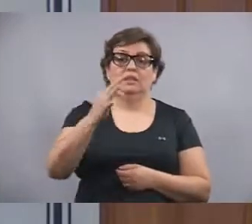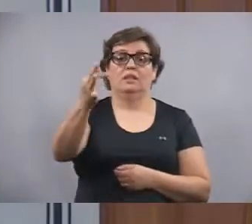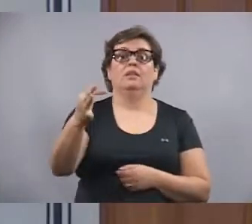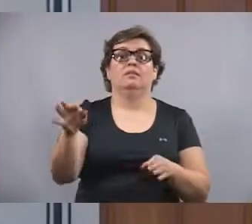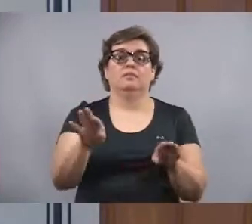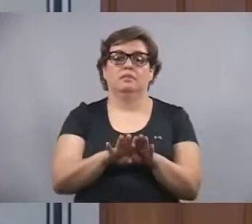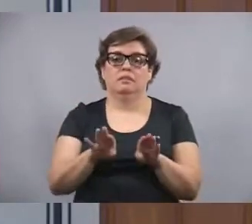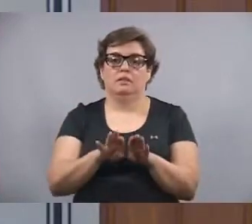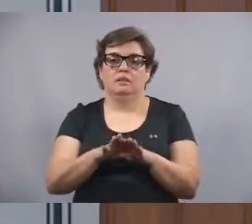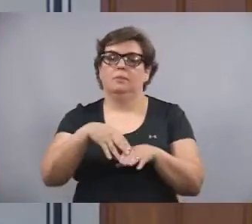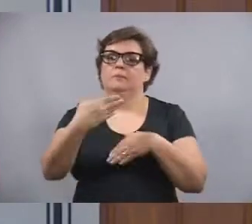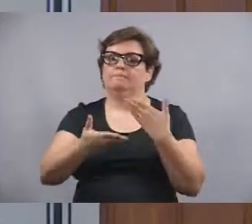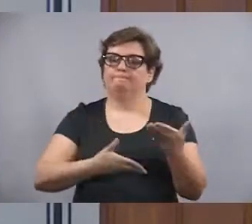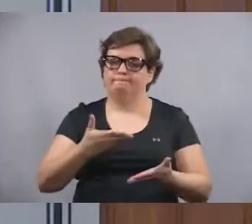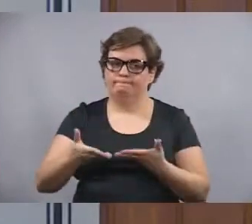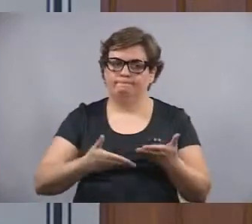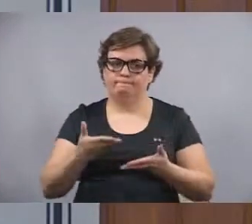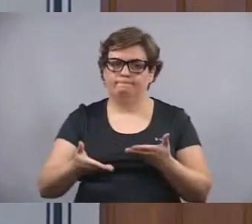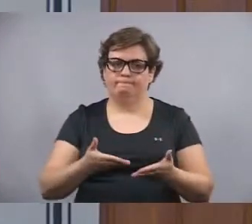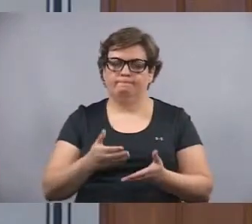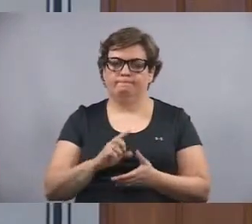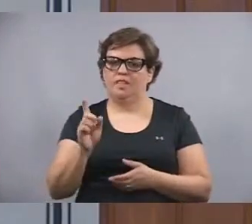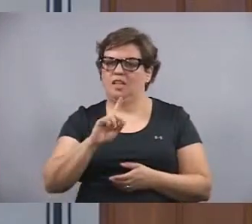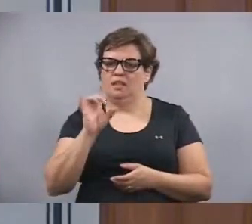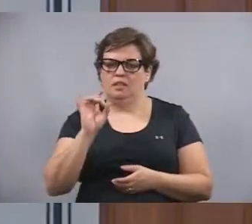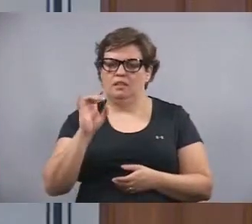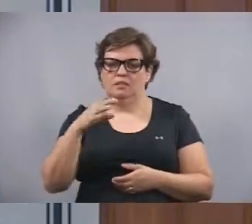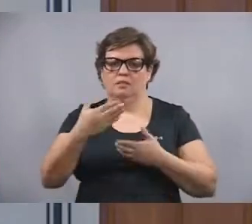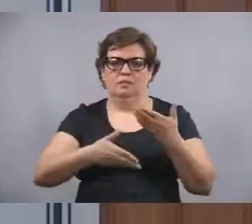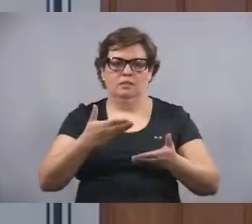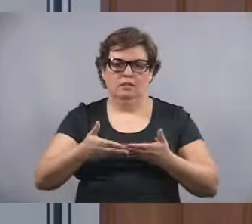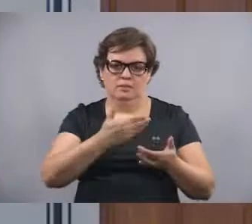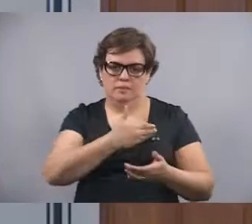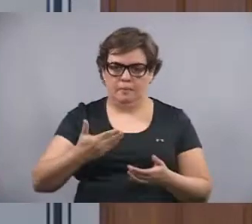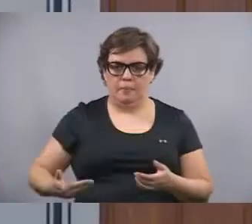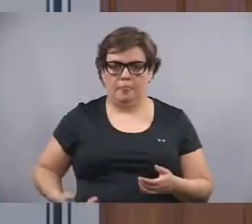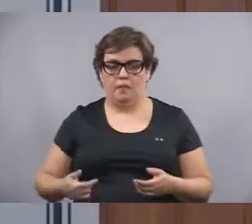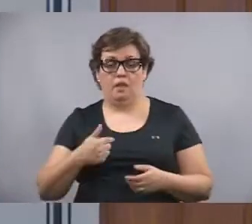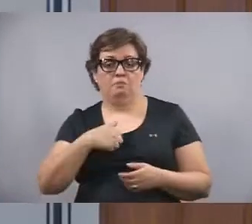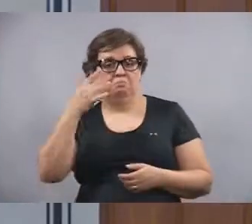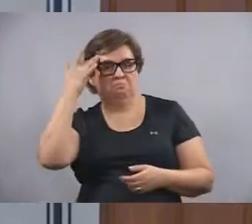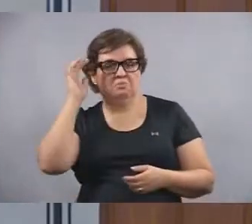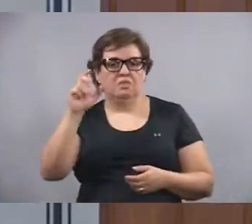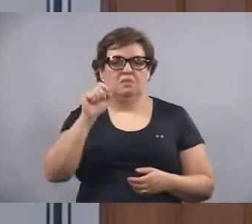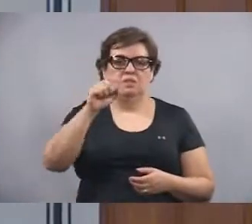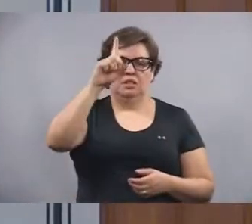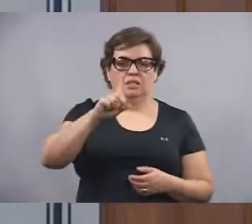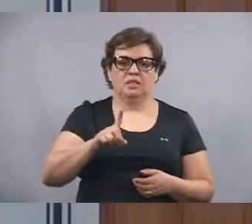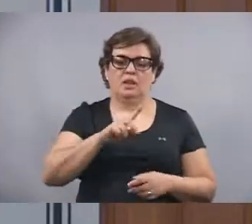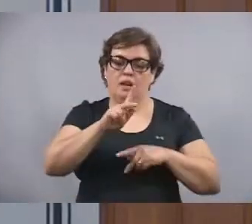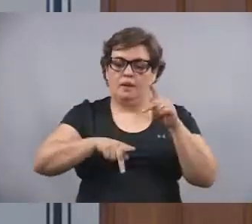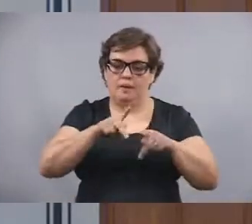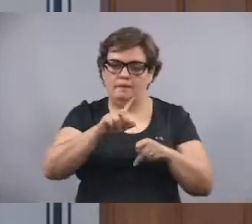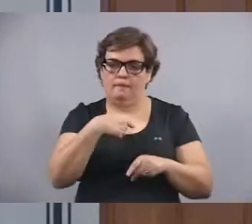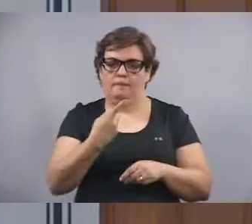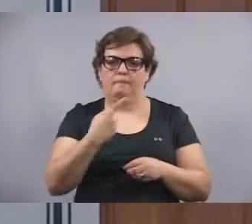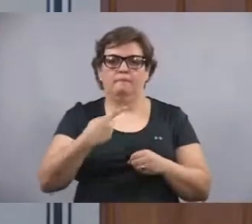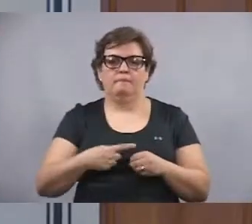também dos servidores. Eu não vou deixar só os servidores aqui não, eu não sei o que seria da população da nossa